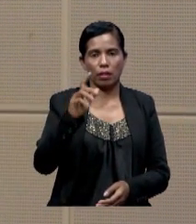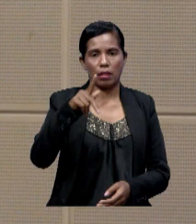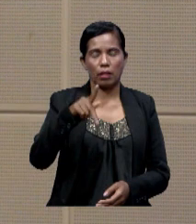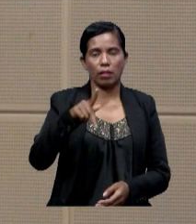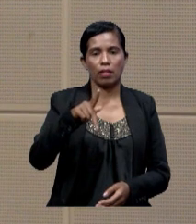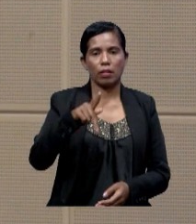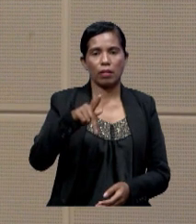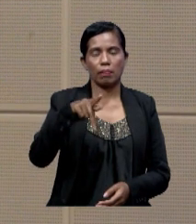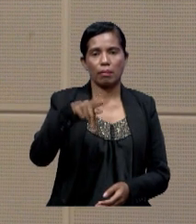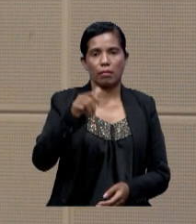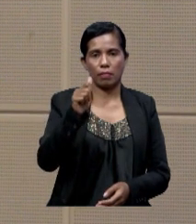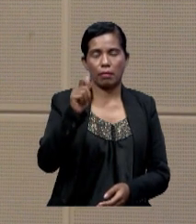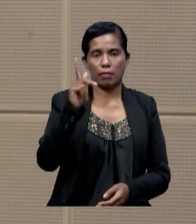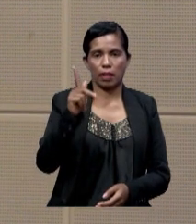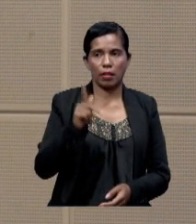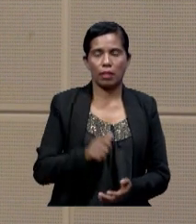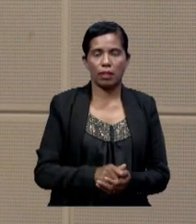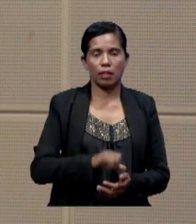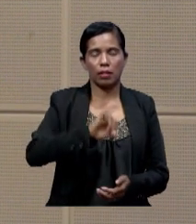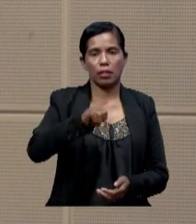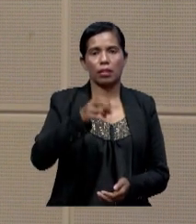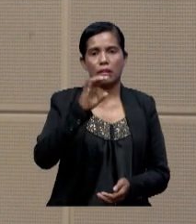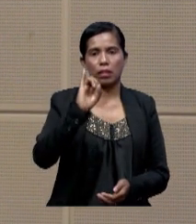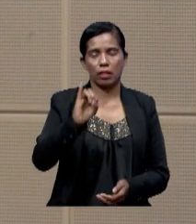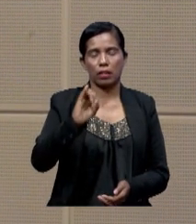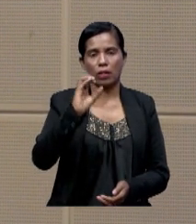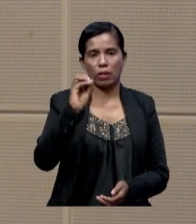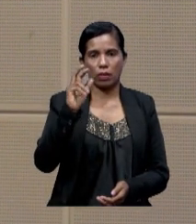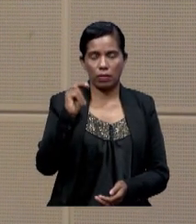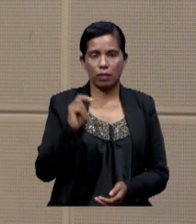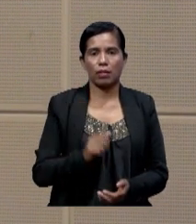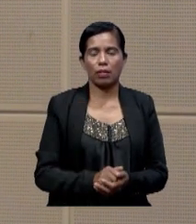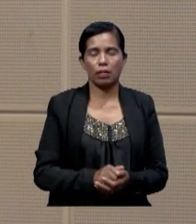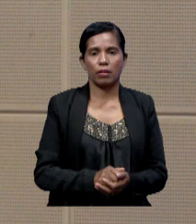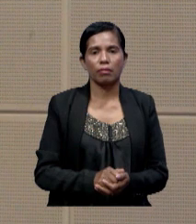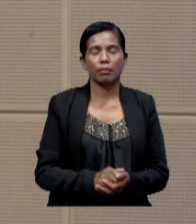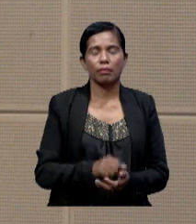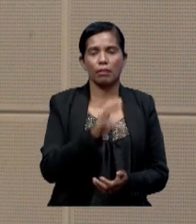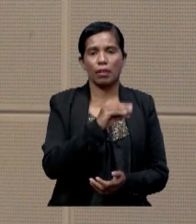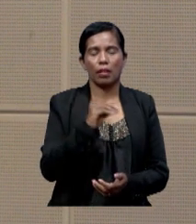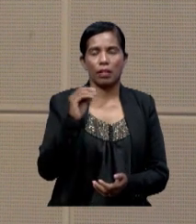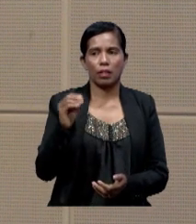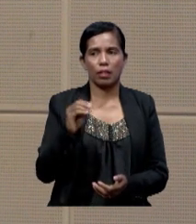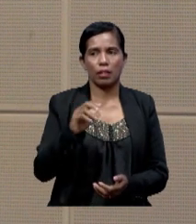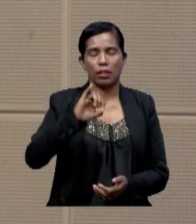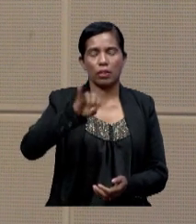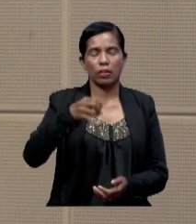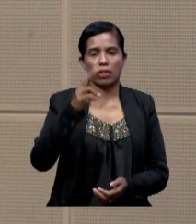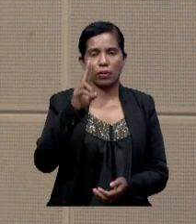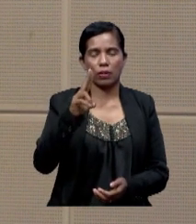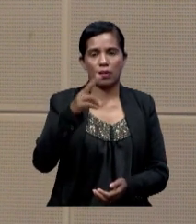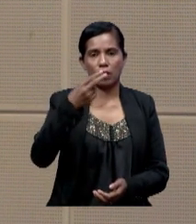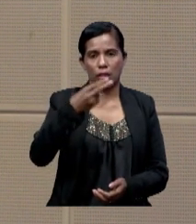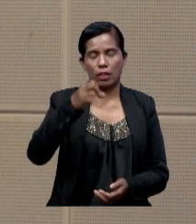Sargento Baek John Hun, Sargento Choi Hee,